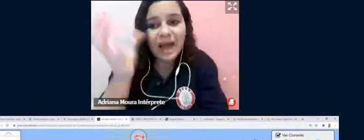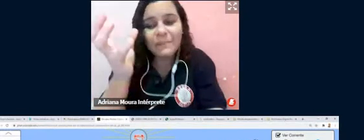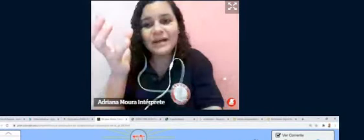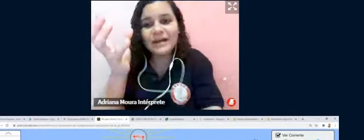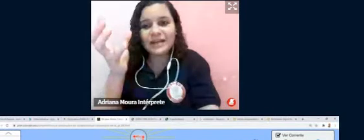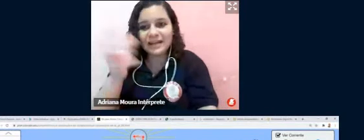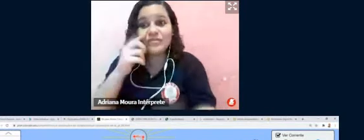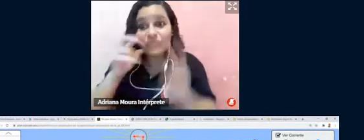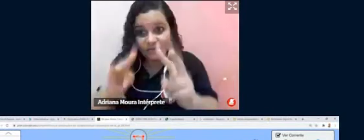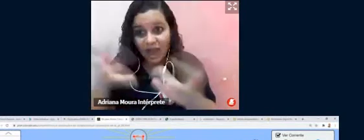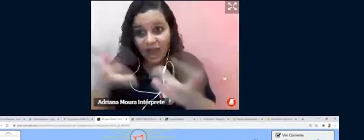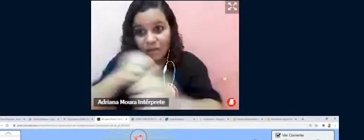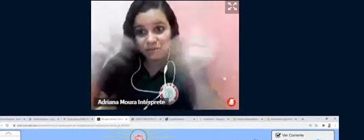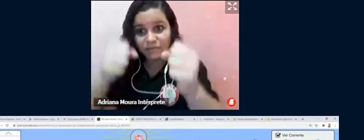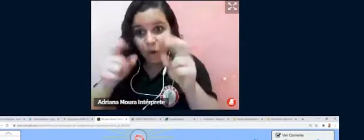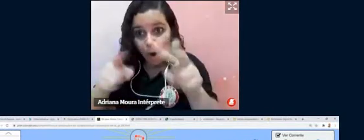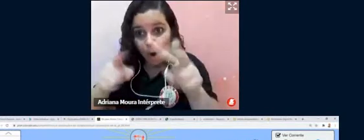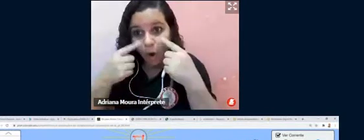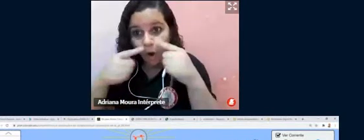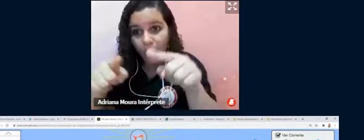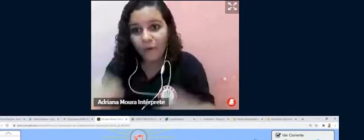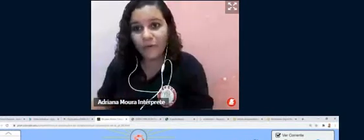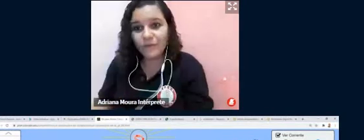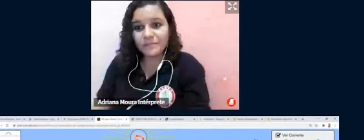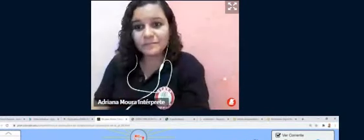explodir? Seria você fazer isso aqui, ó.